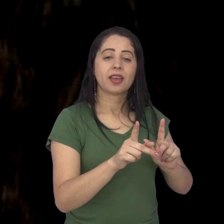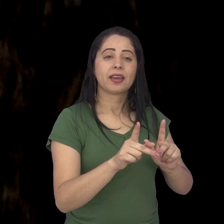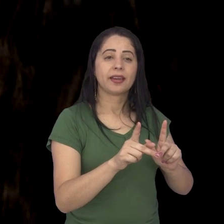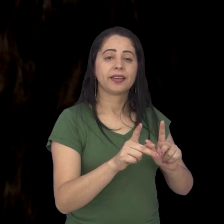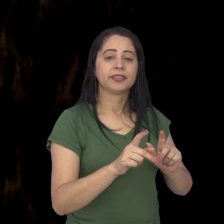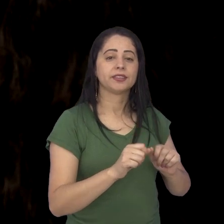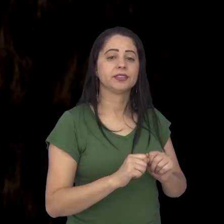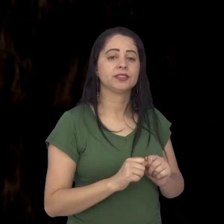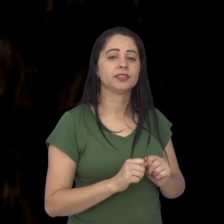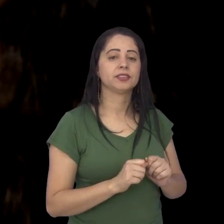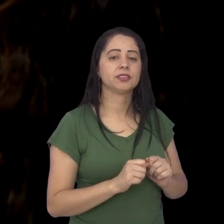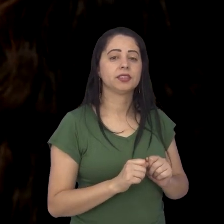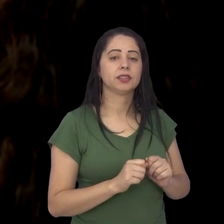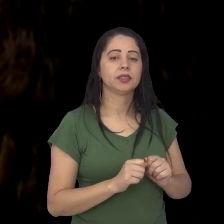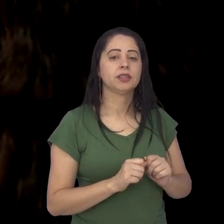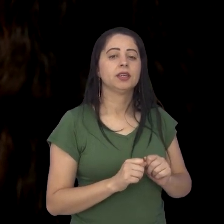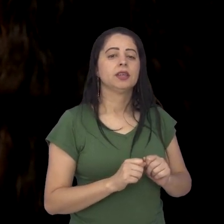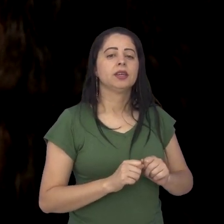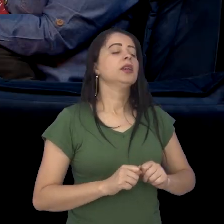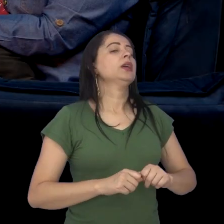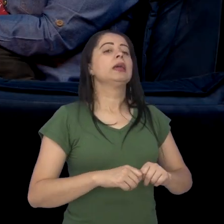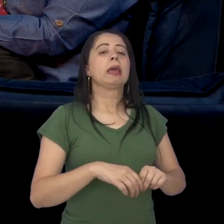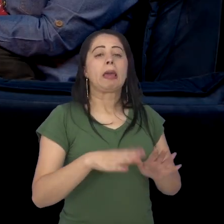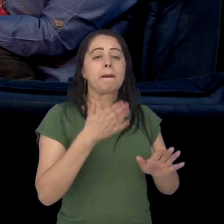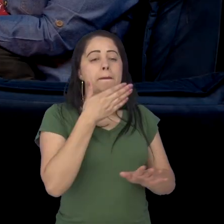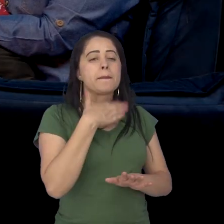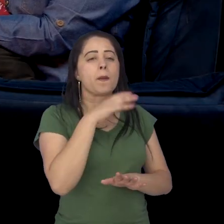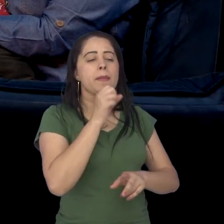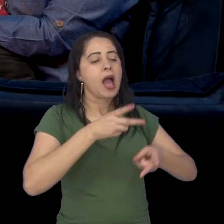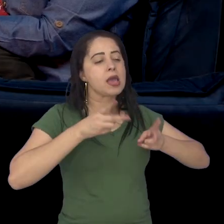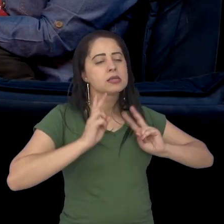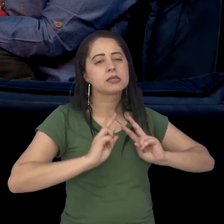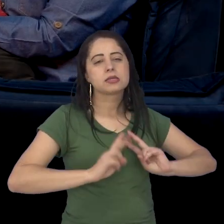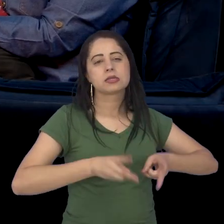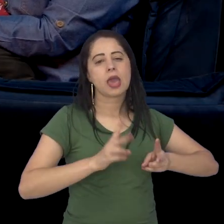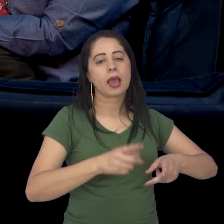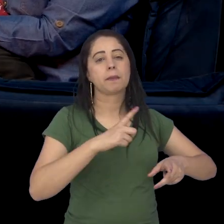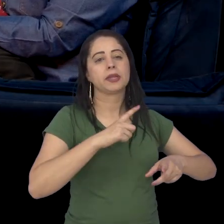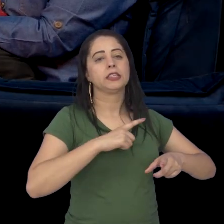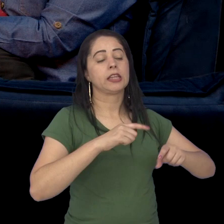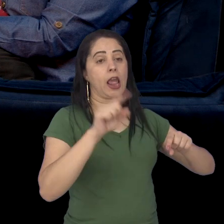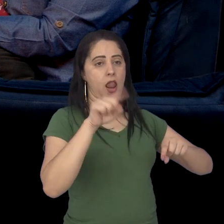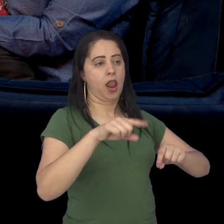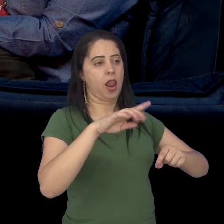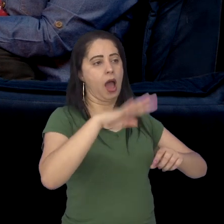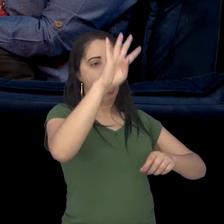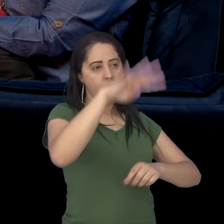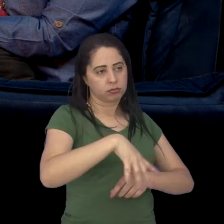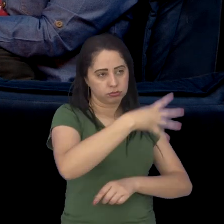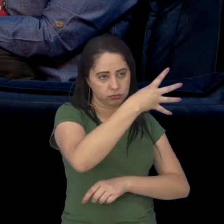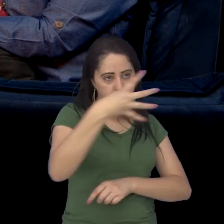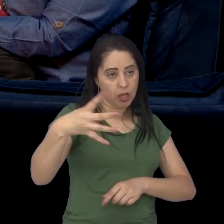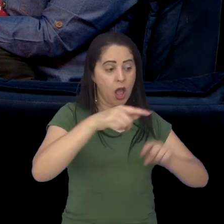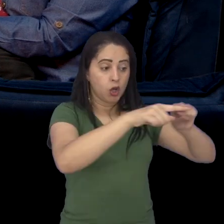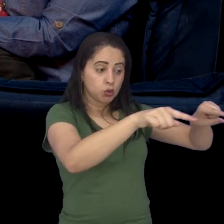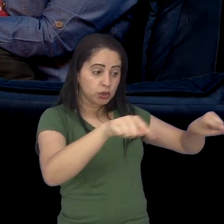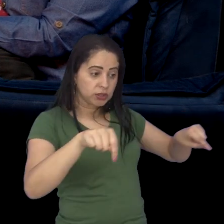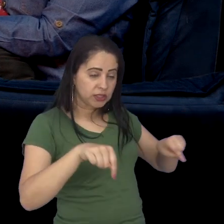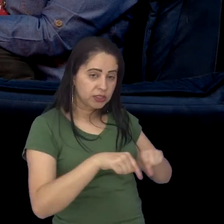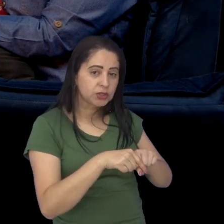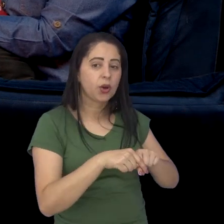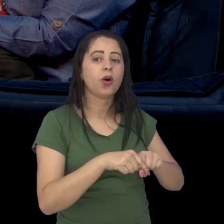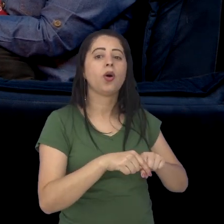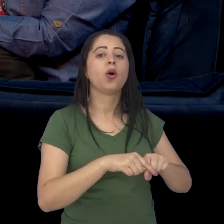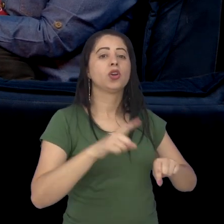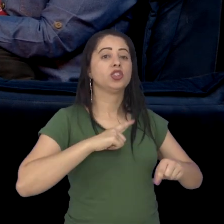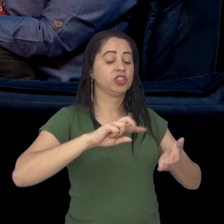espaço, sem corredor. E ele tinha no escritório uma planilha, ele tinha régua,